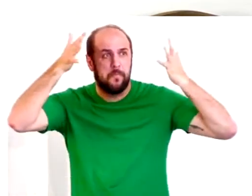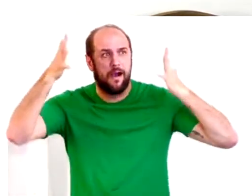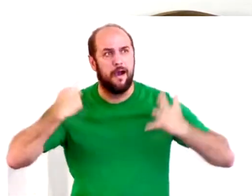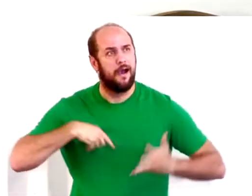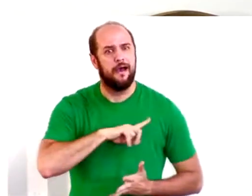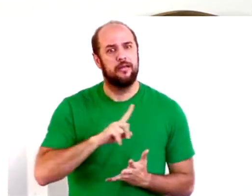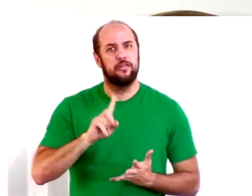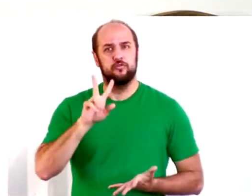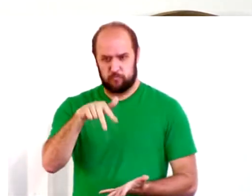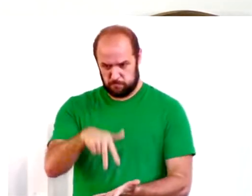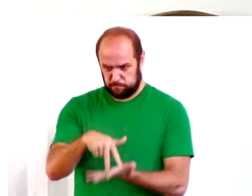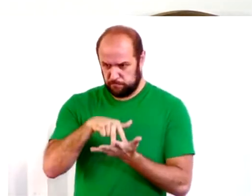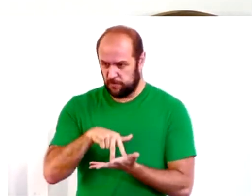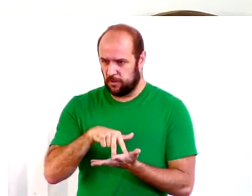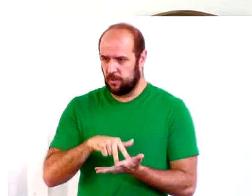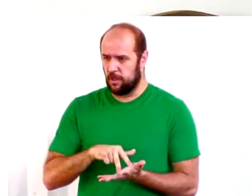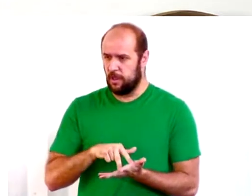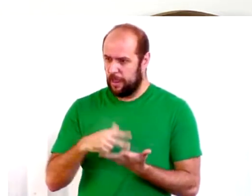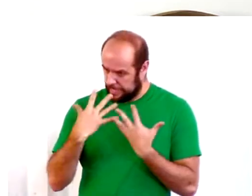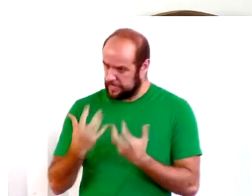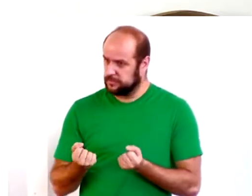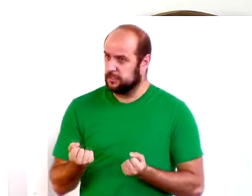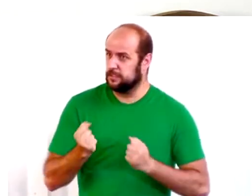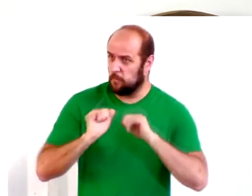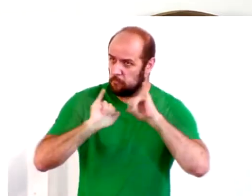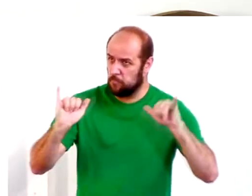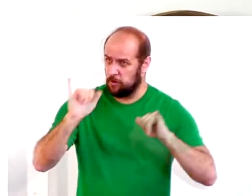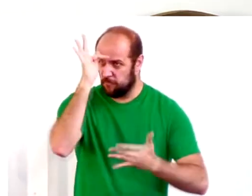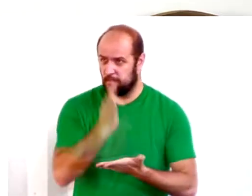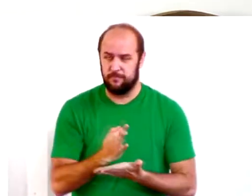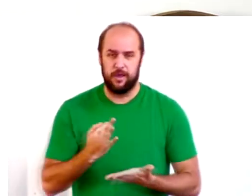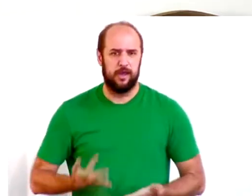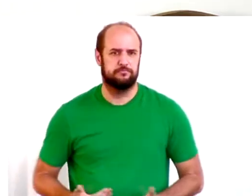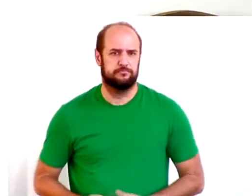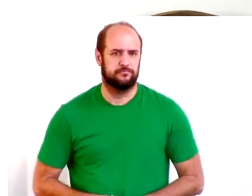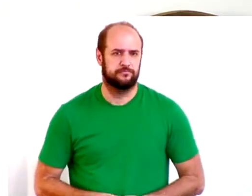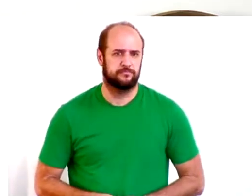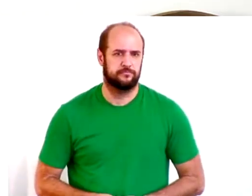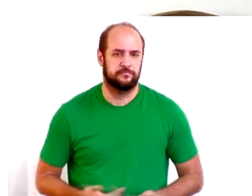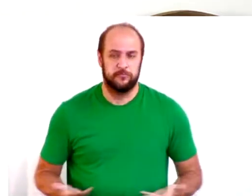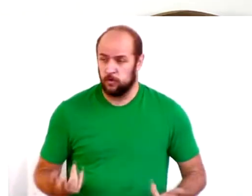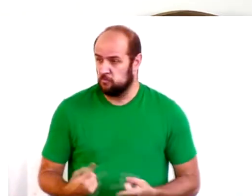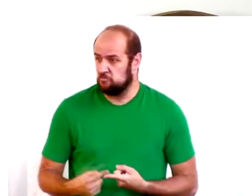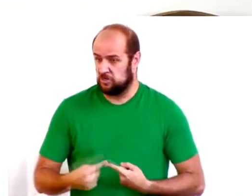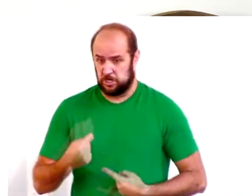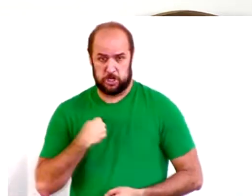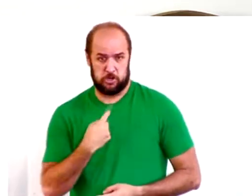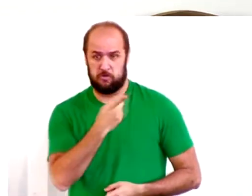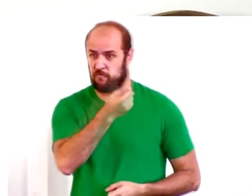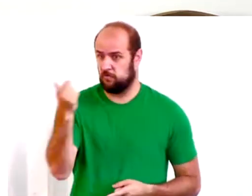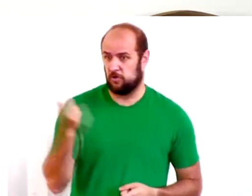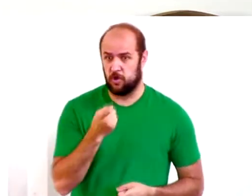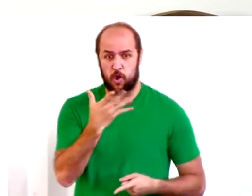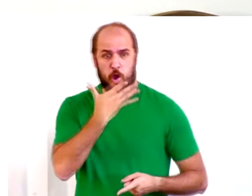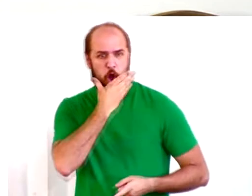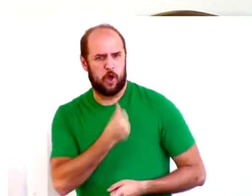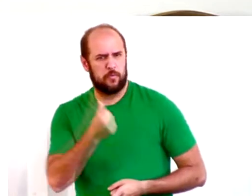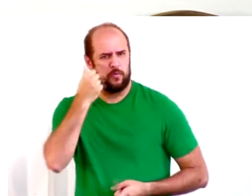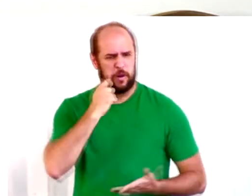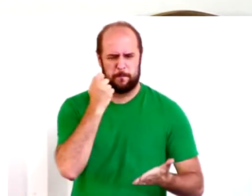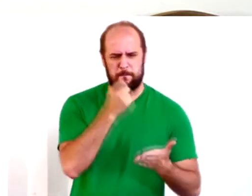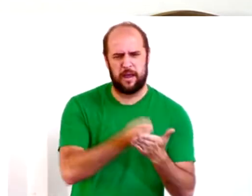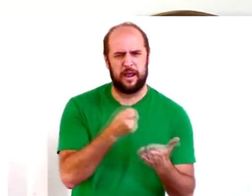nós afirmássemos, fizéssemos a nossa profissão de fé. Por que é que eu e você somos homens e mulheres que pagam as